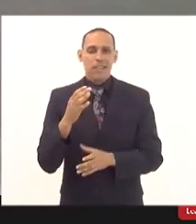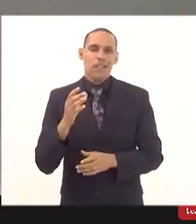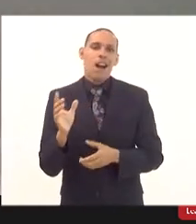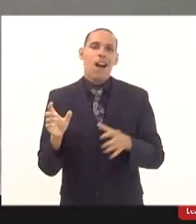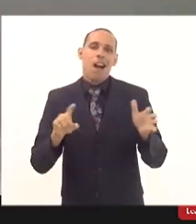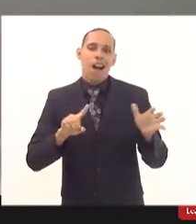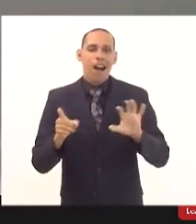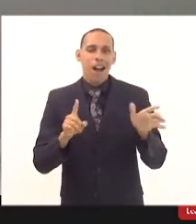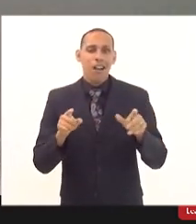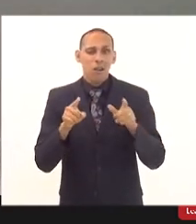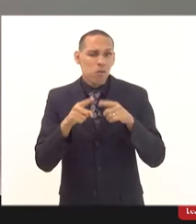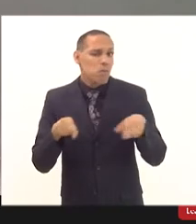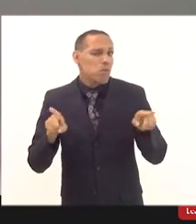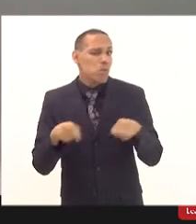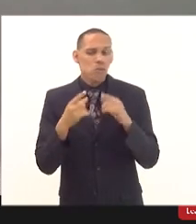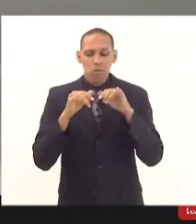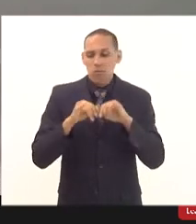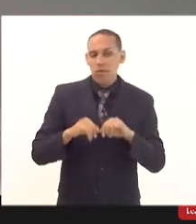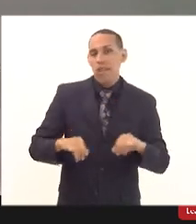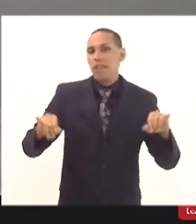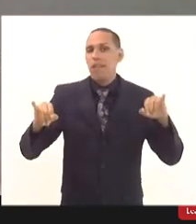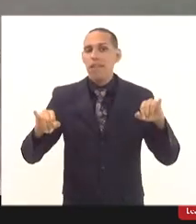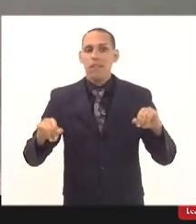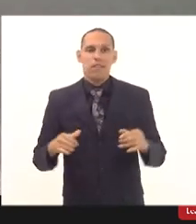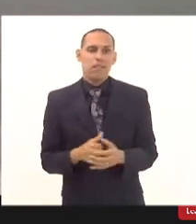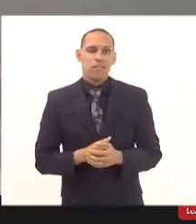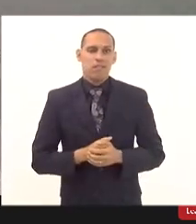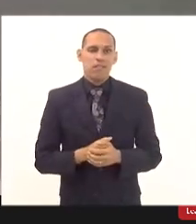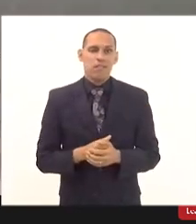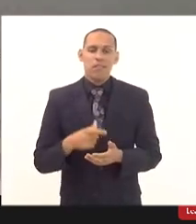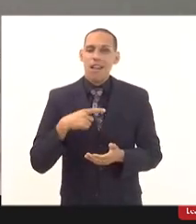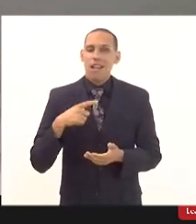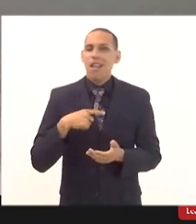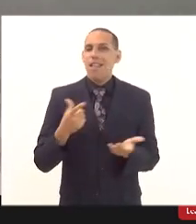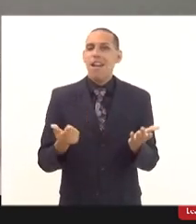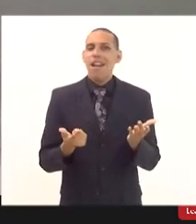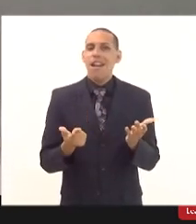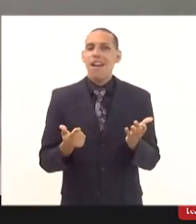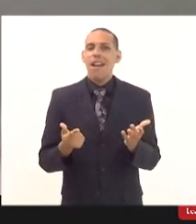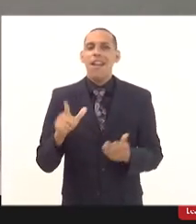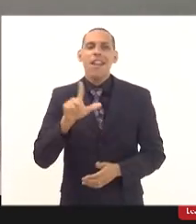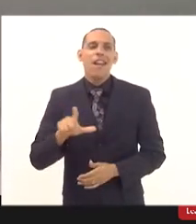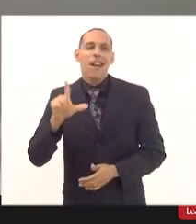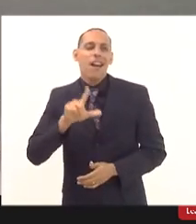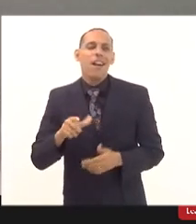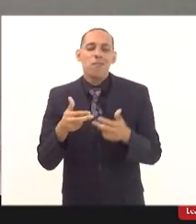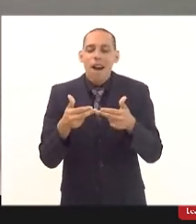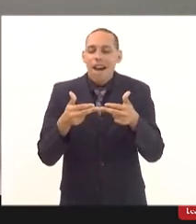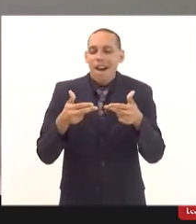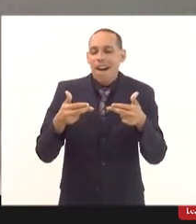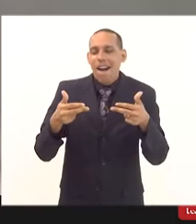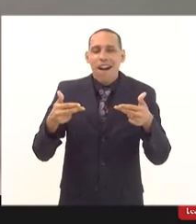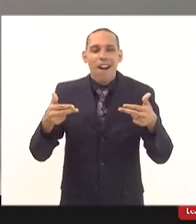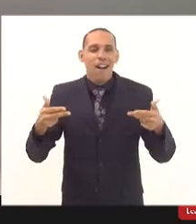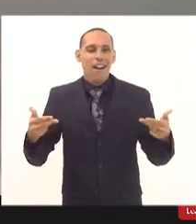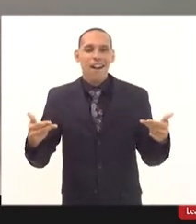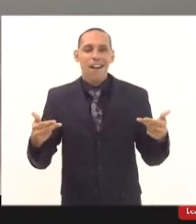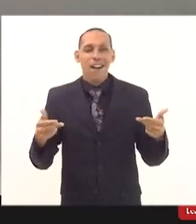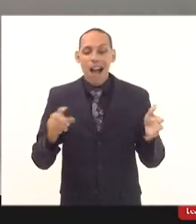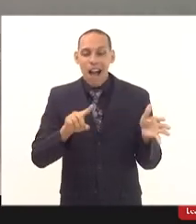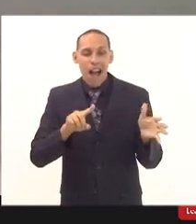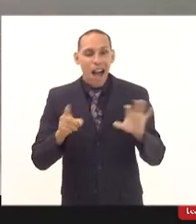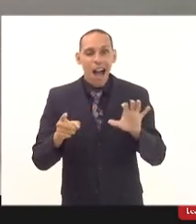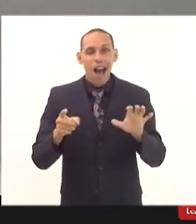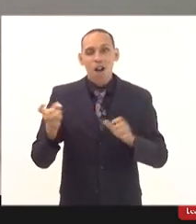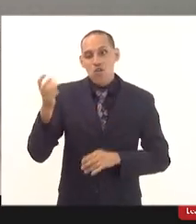inclui a música inclui os noticiários e incluir a literatura era uma Radio Edit visava